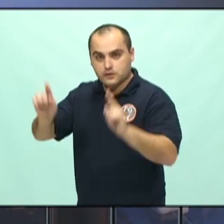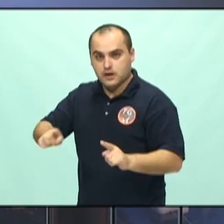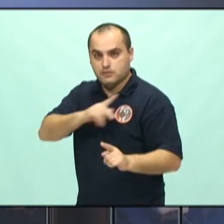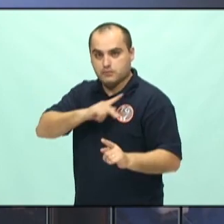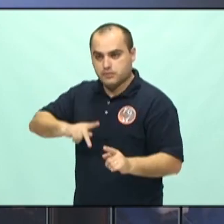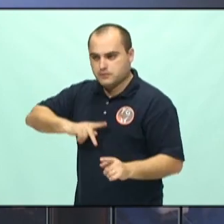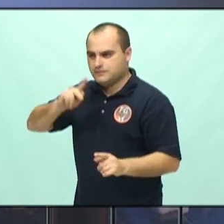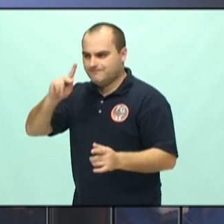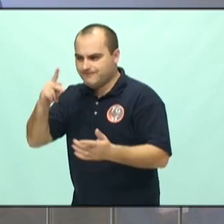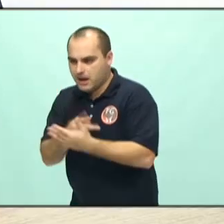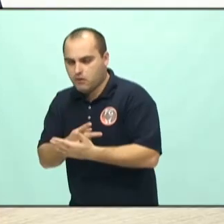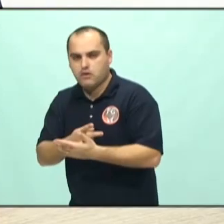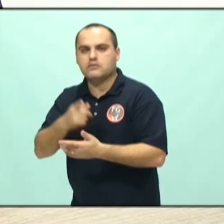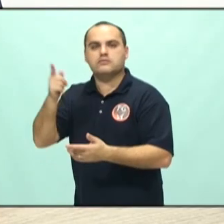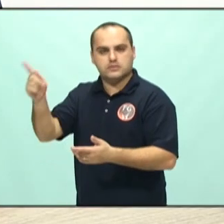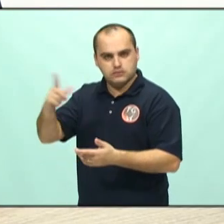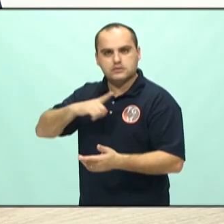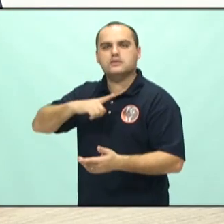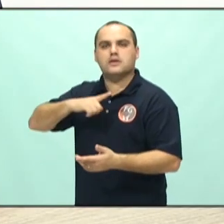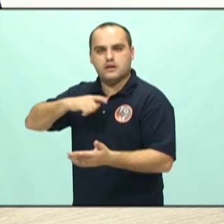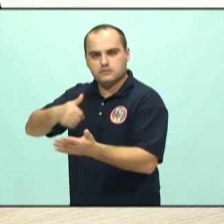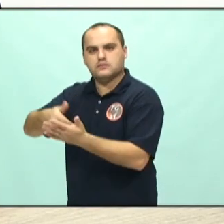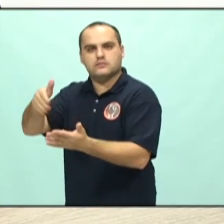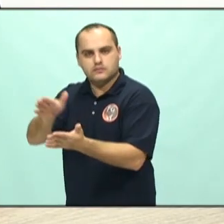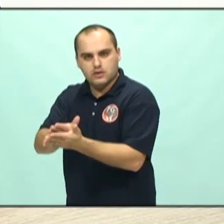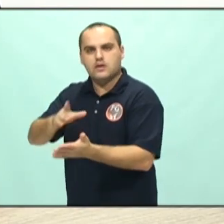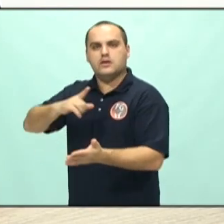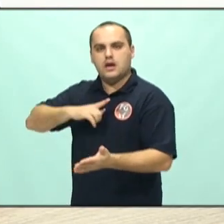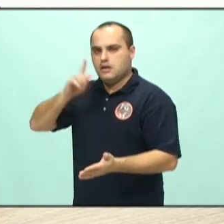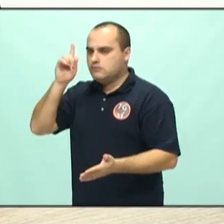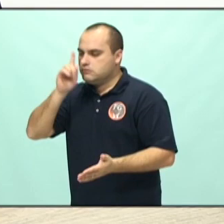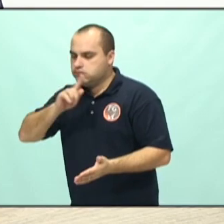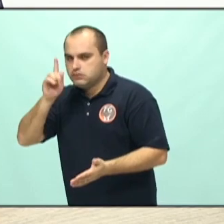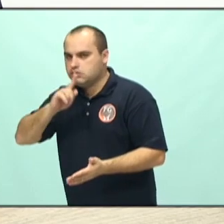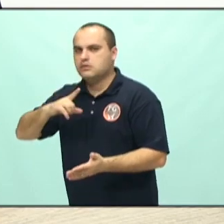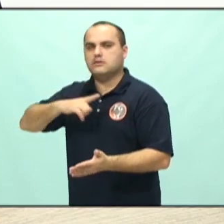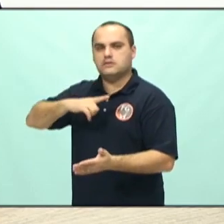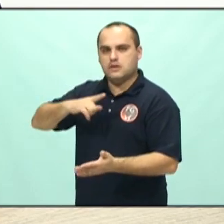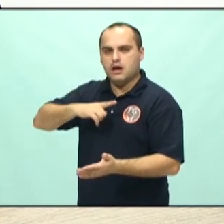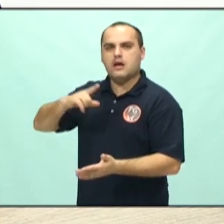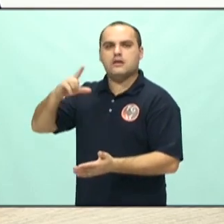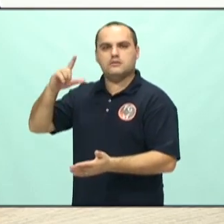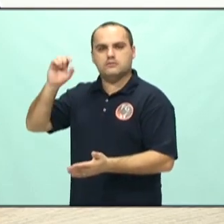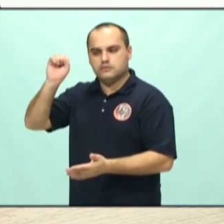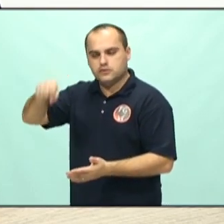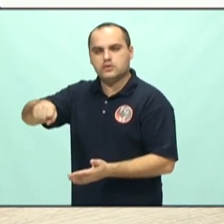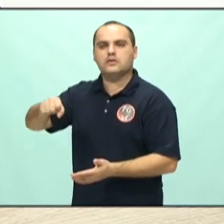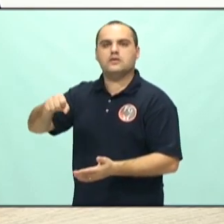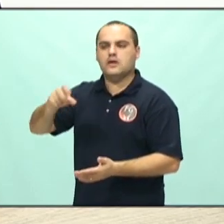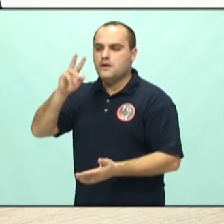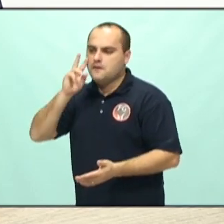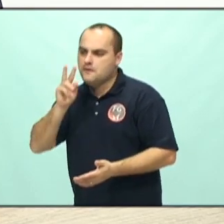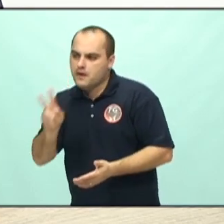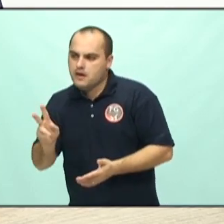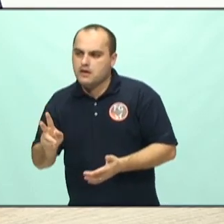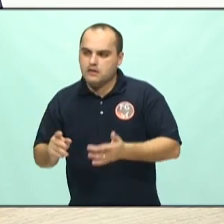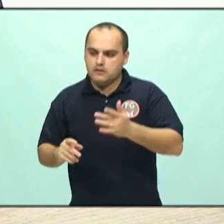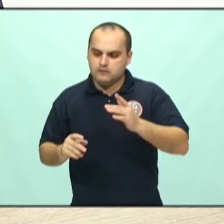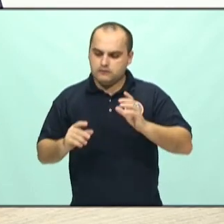municípios, os estados, a União têm suas comissões de processo administrativo disciplinar, elas vêm apurando desvios de